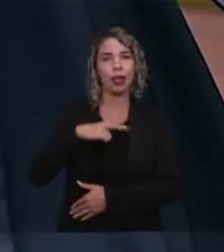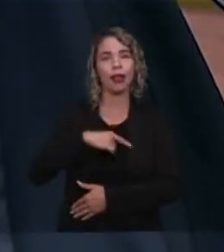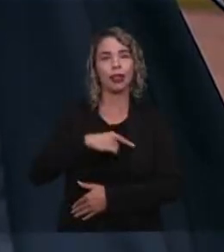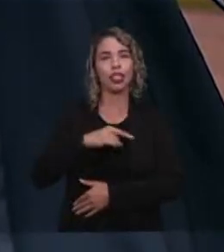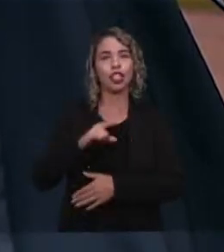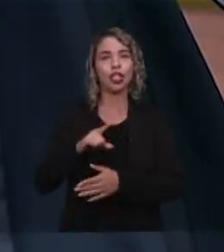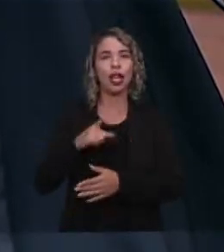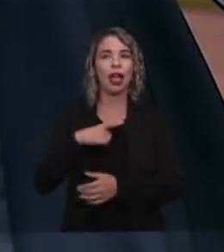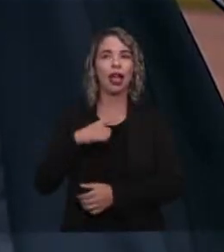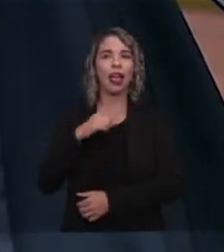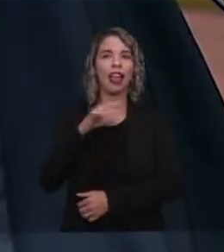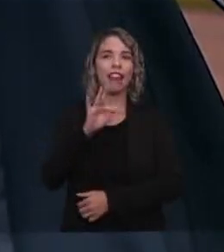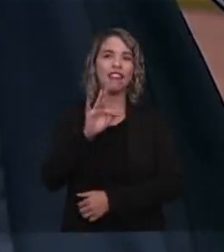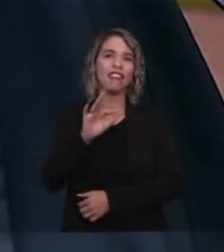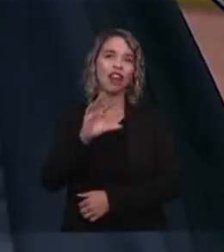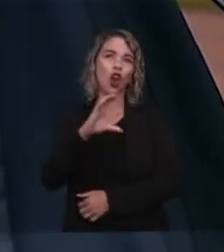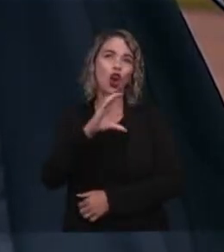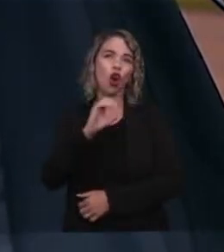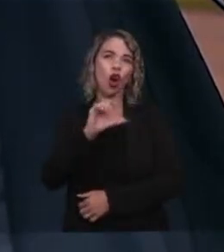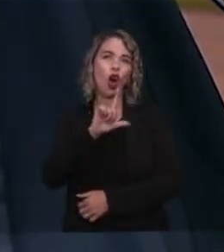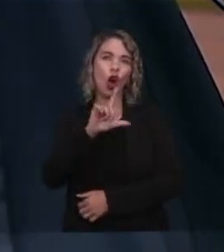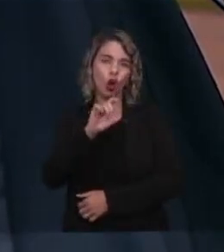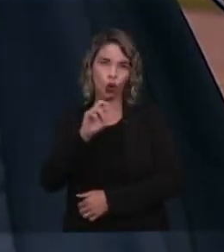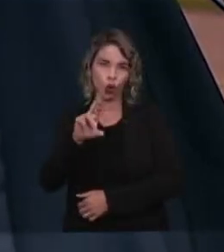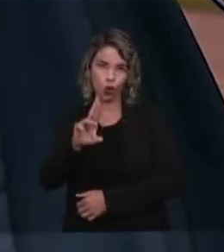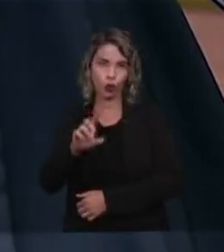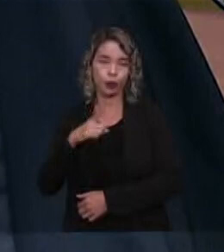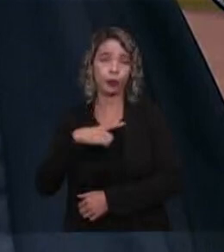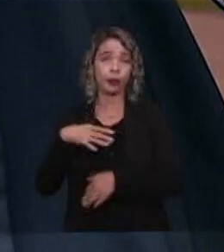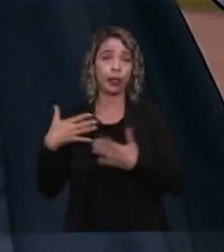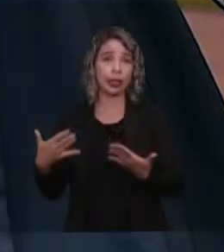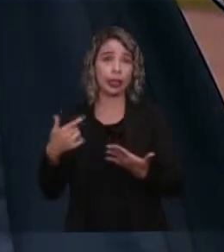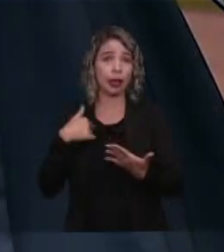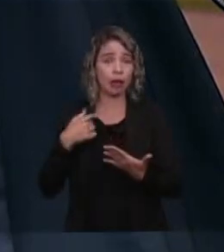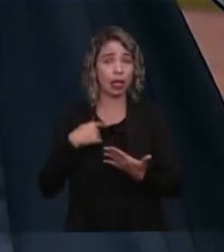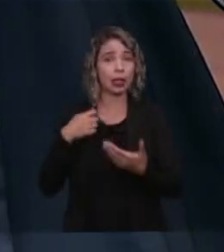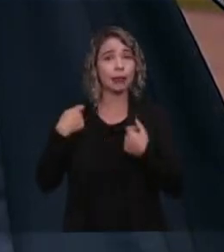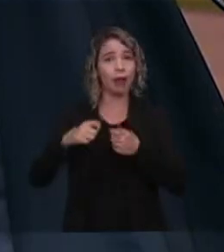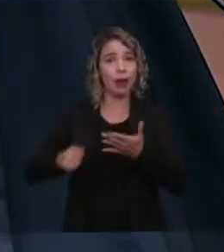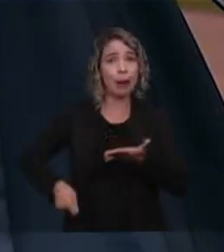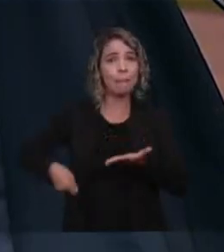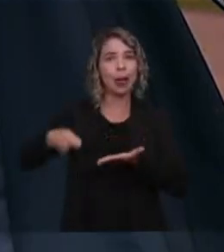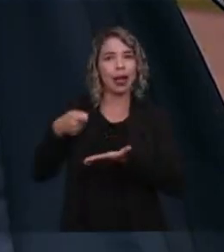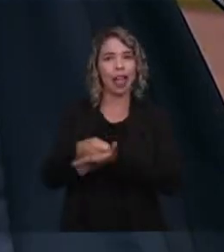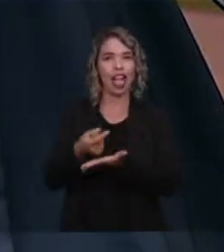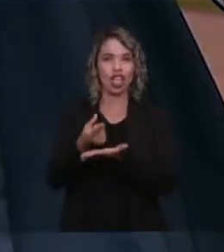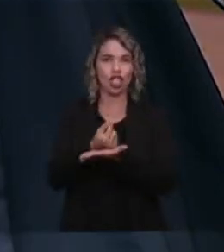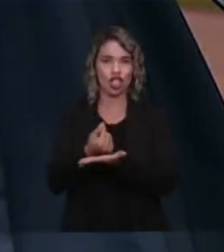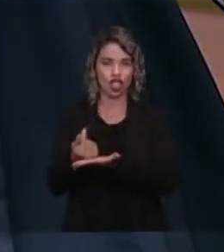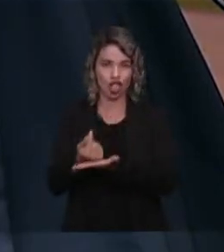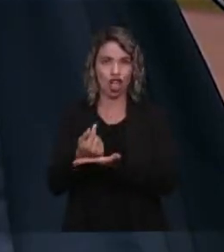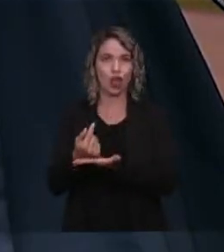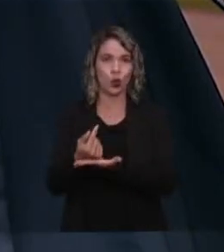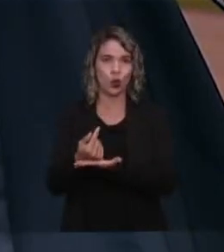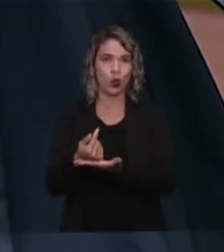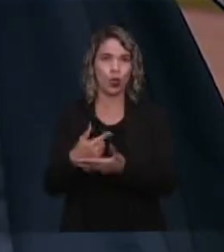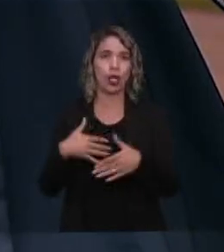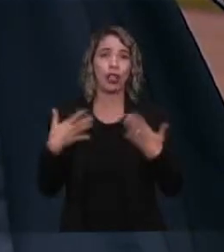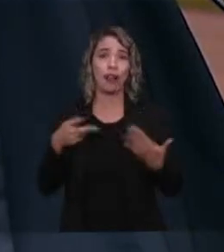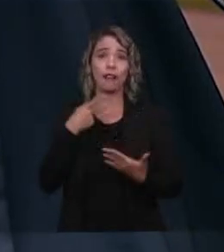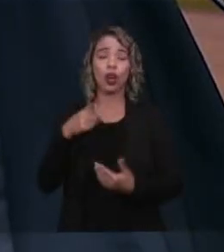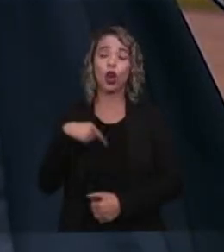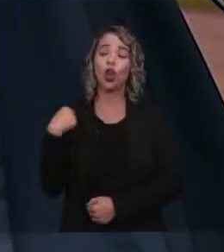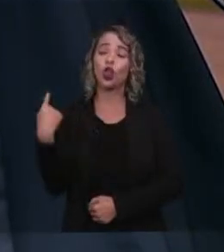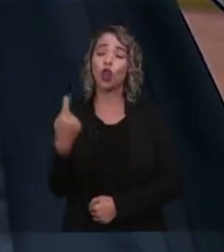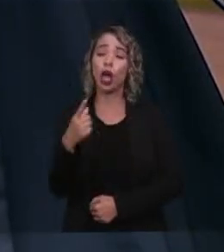pagar 20 milhões de propina e tentaria pagar no máximo 10, que quando Pedro Paulo Leone Ramos usou a expressão nós temos uma diretoria na